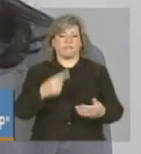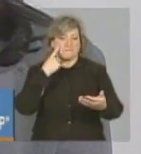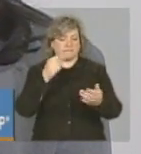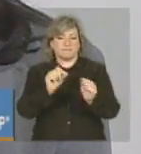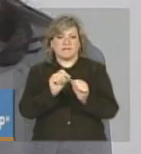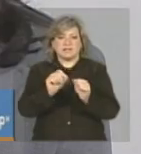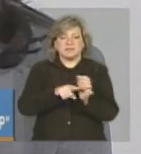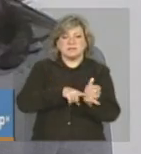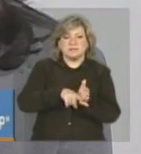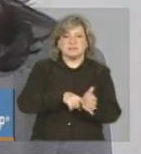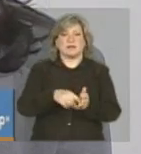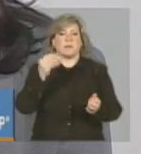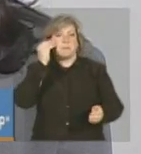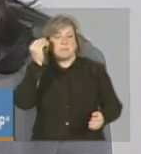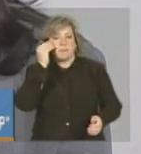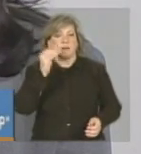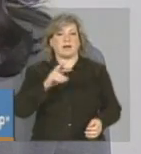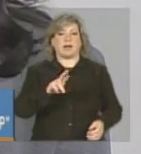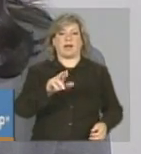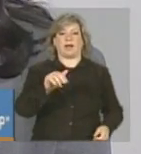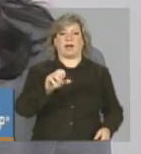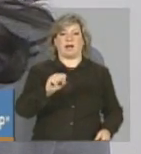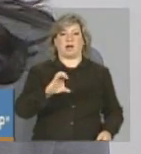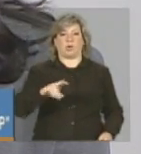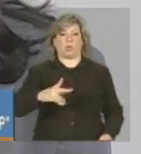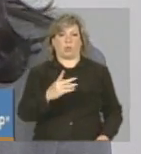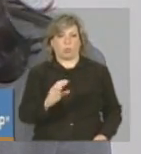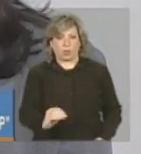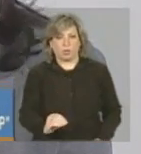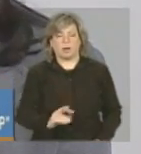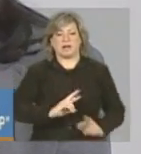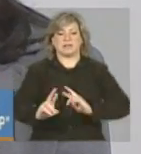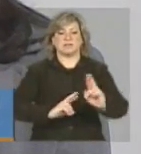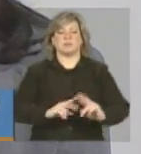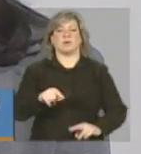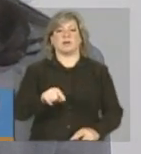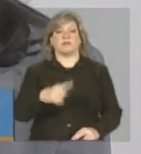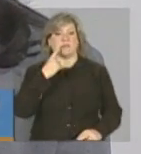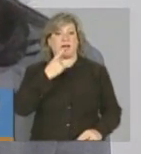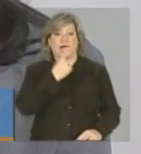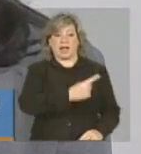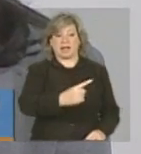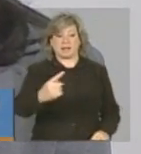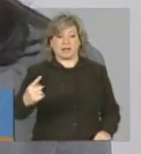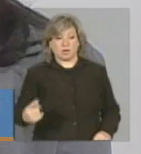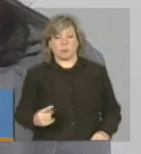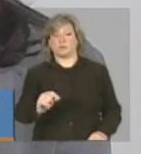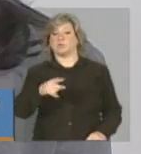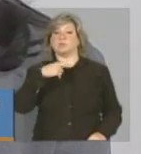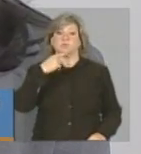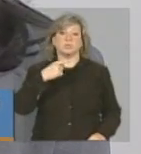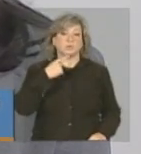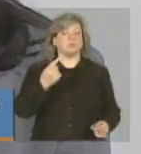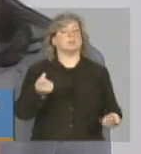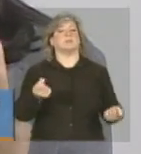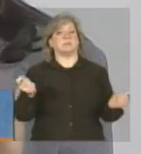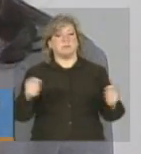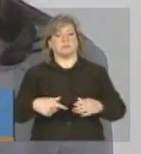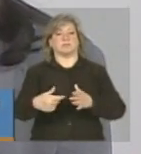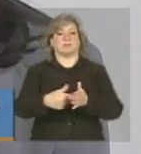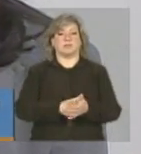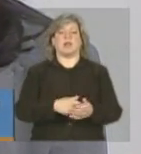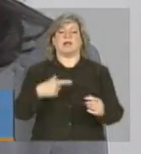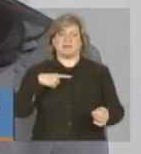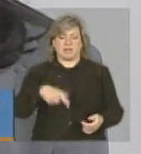rascunhando as respostas do questionário, né? E caso ainda permaneçam dúvidas, mesmo com o manual,